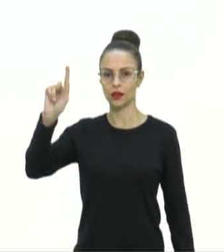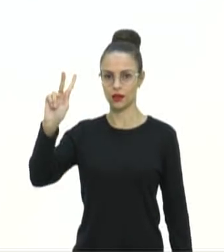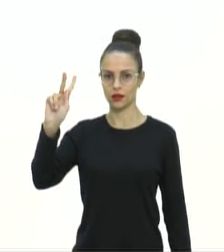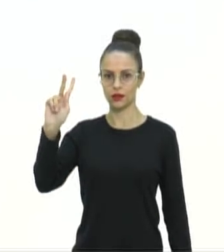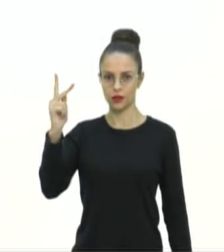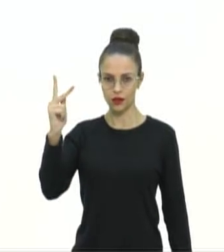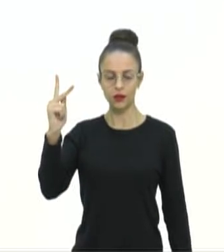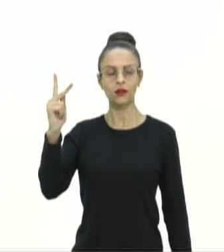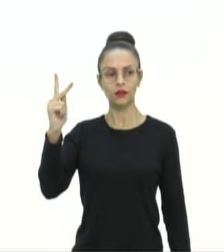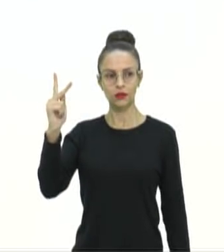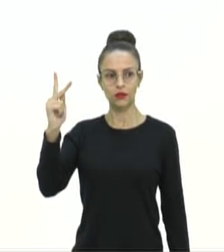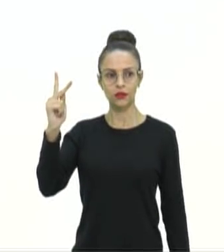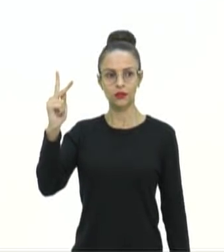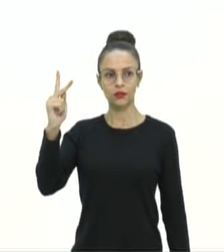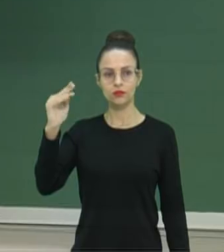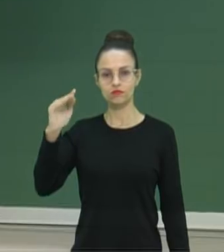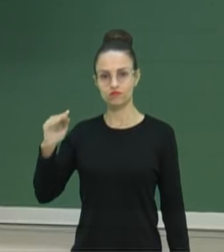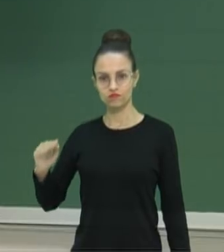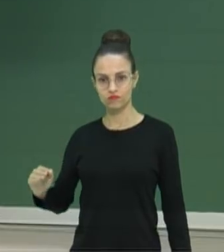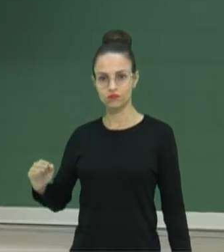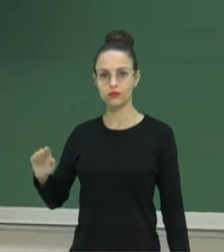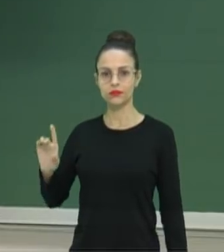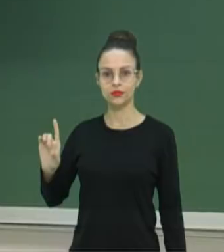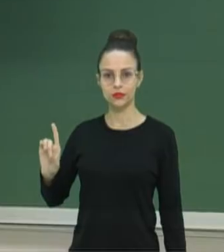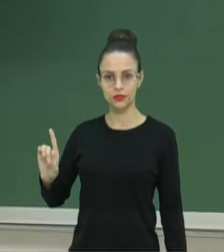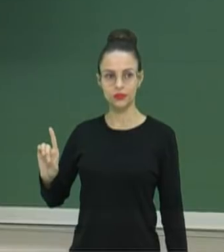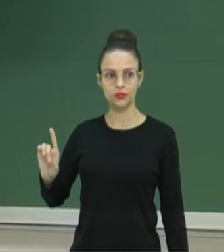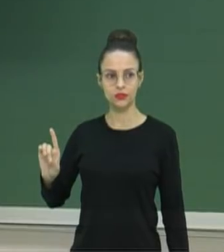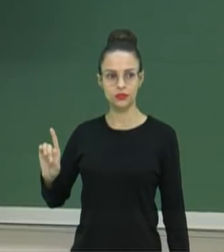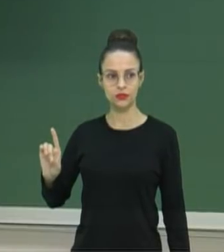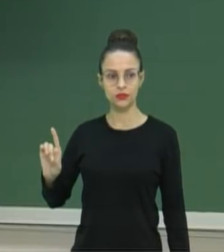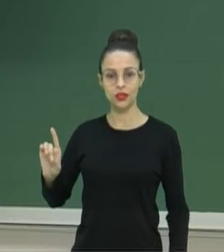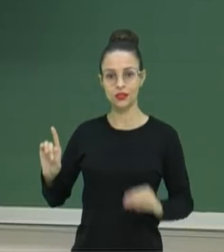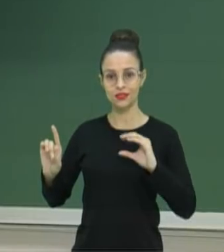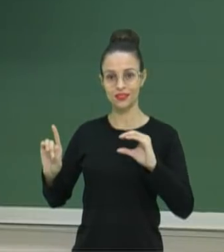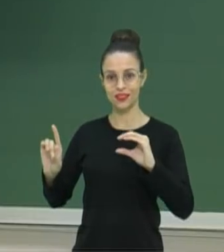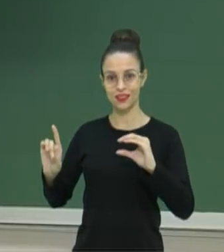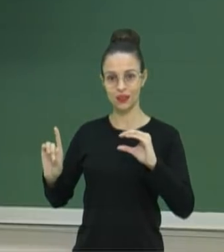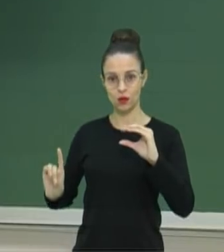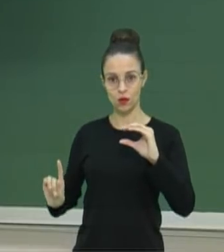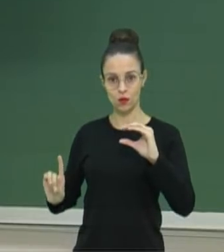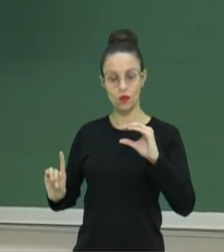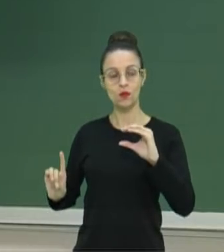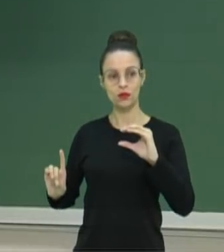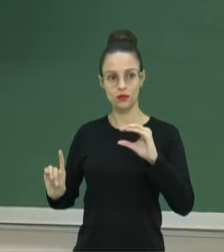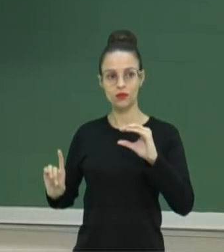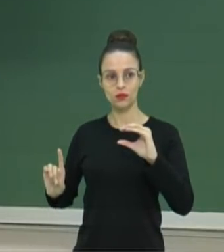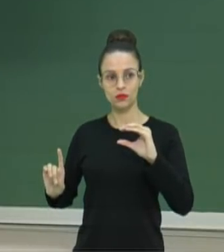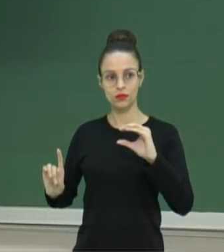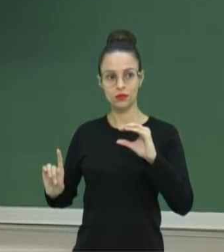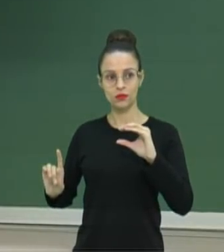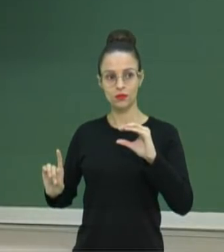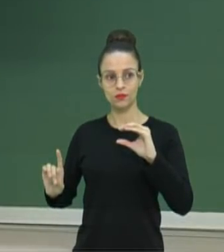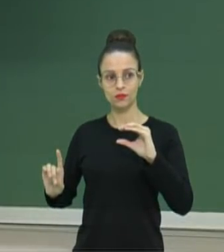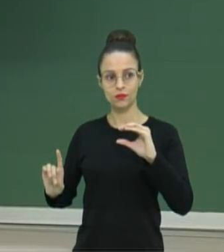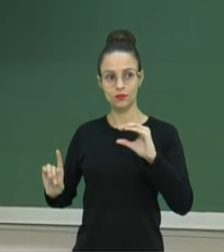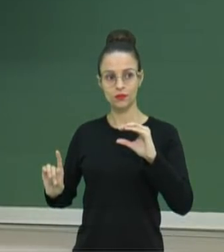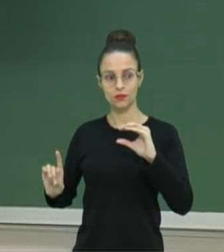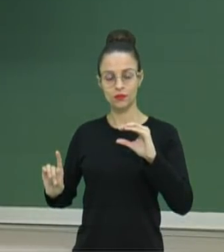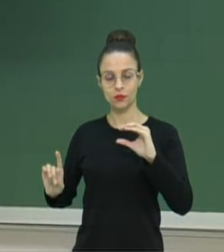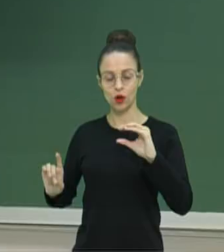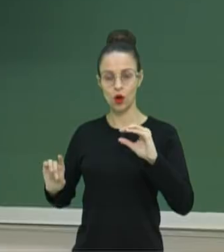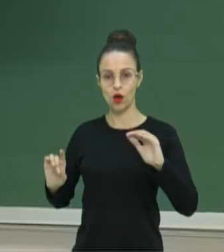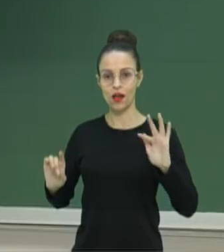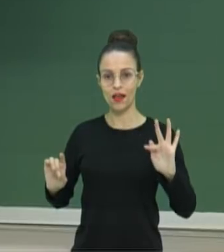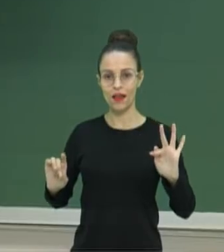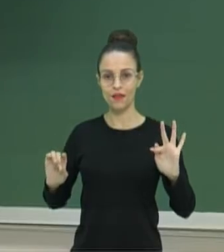H que é um pontinho mais elevado, o ponto D que está abaixo do ponto C e D, certo? Ponto F que está no mesmo nível